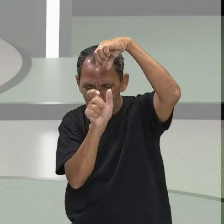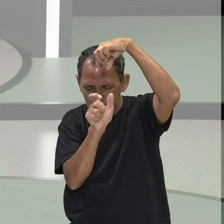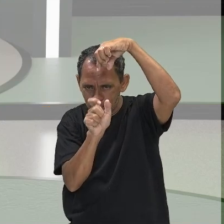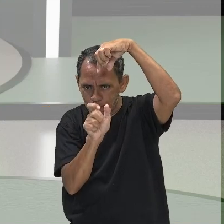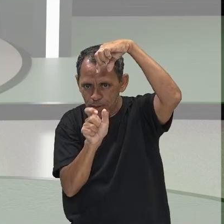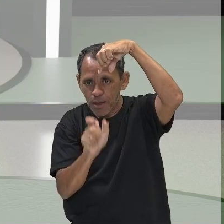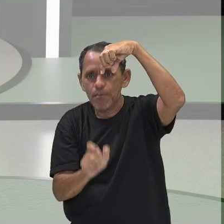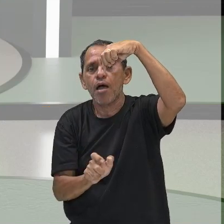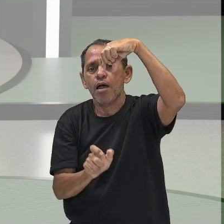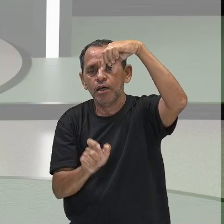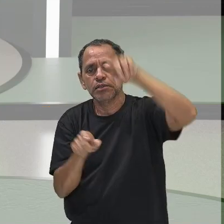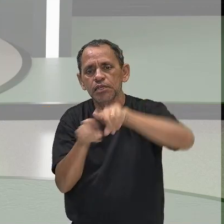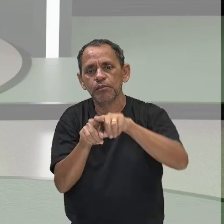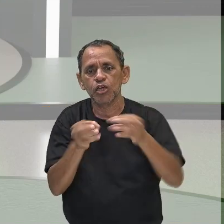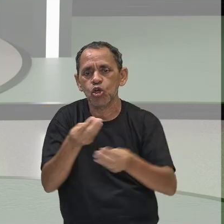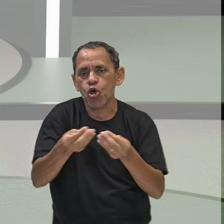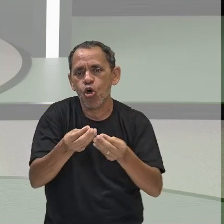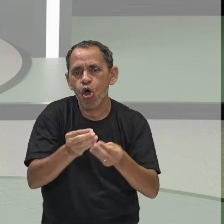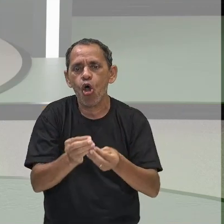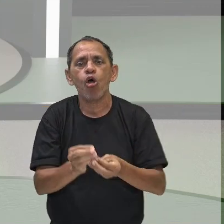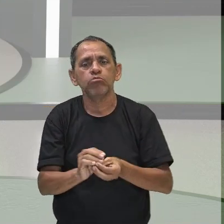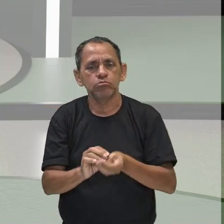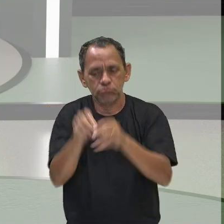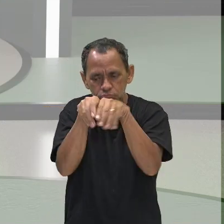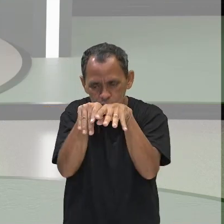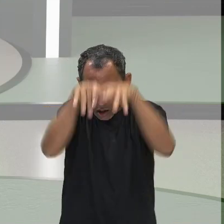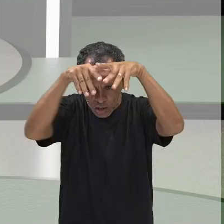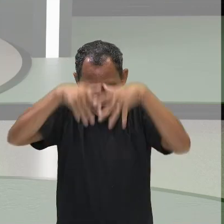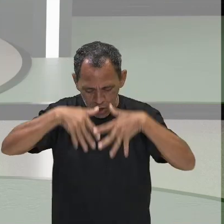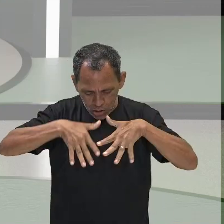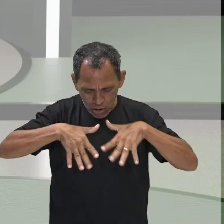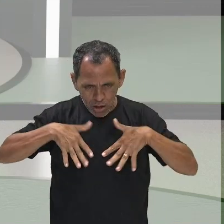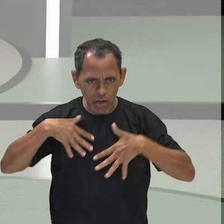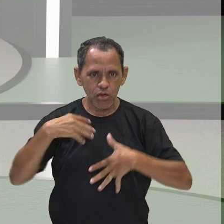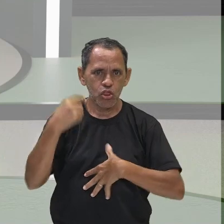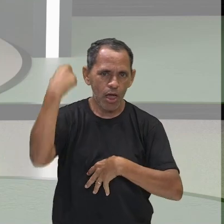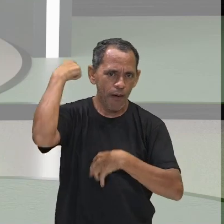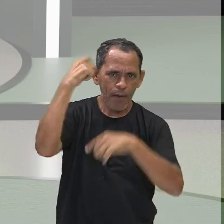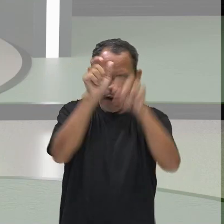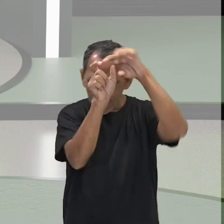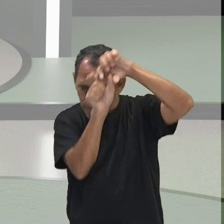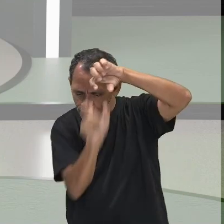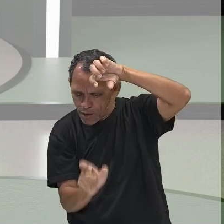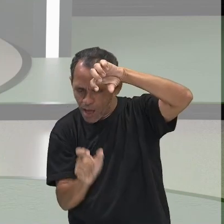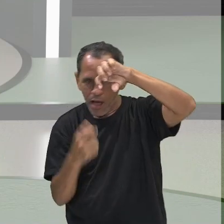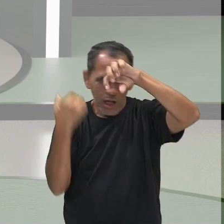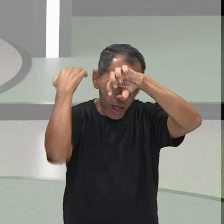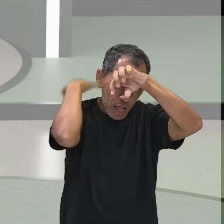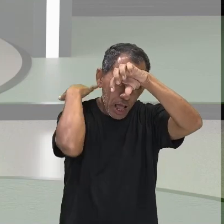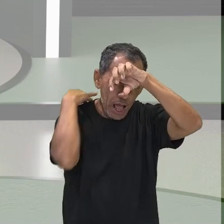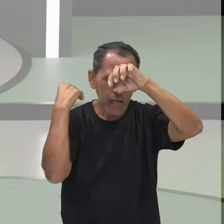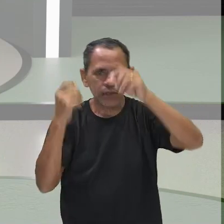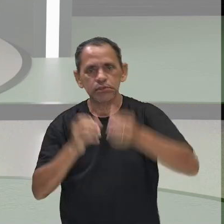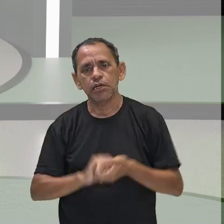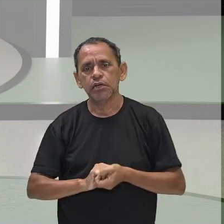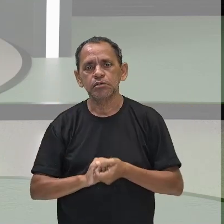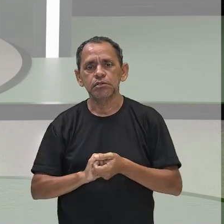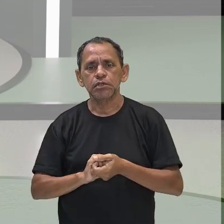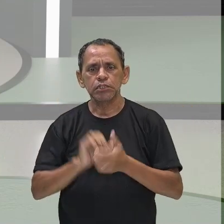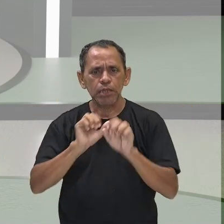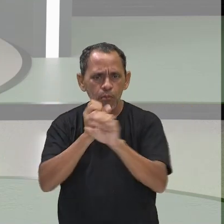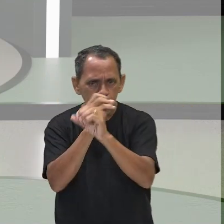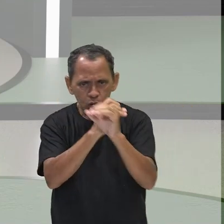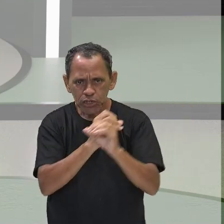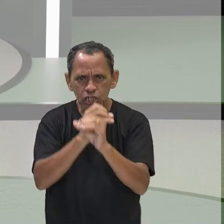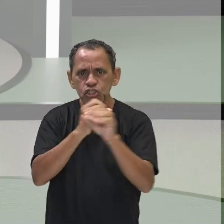ela está distribuída ao longo da nossa coluna vertebral, como eu falei, está protegida, ó, por